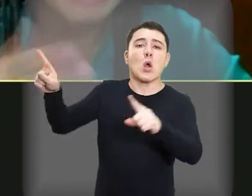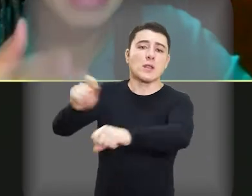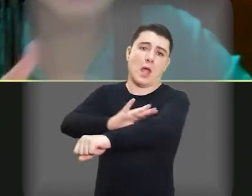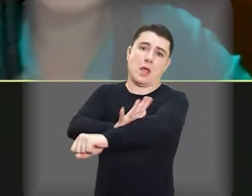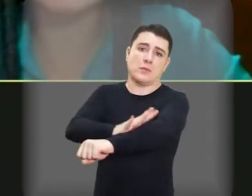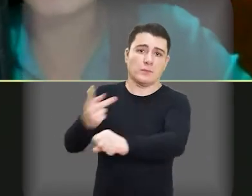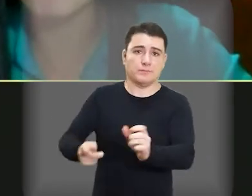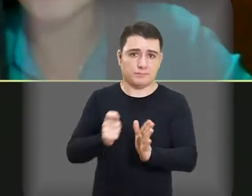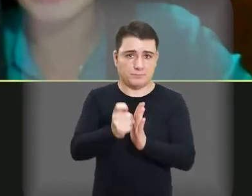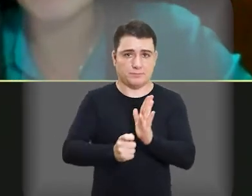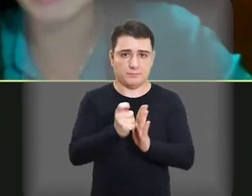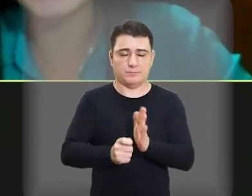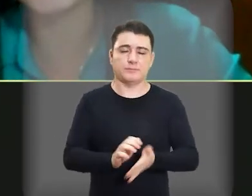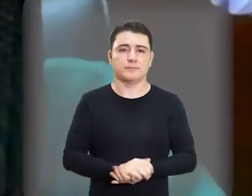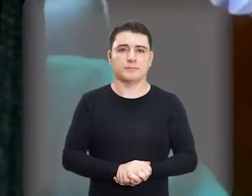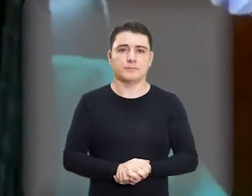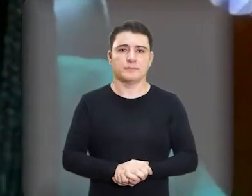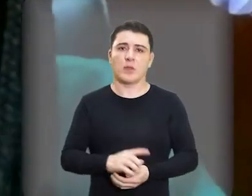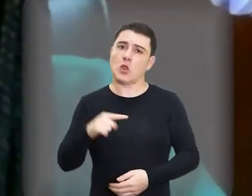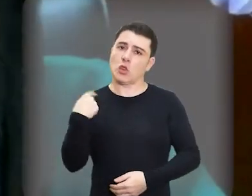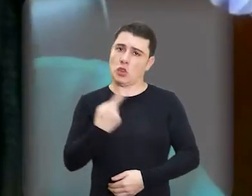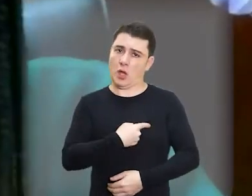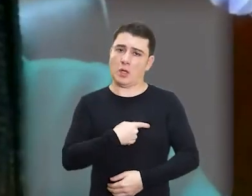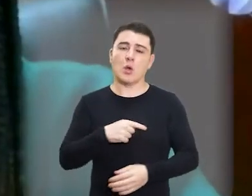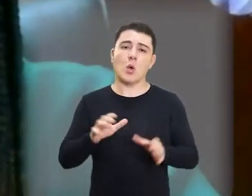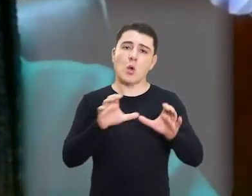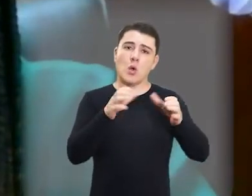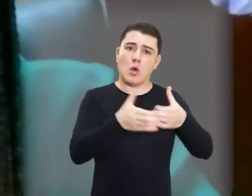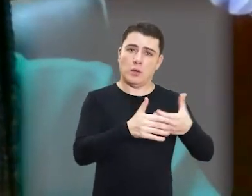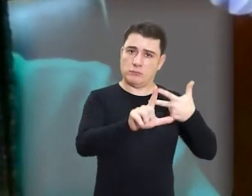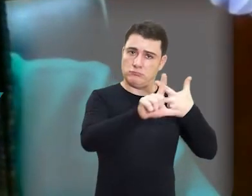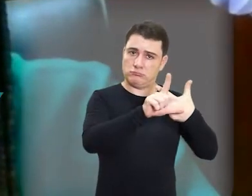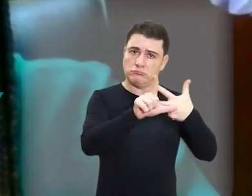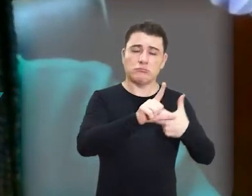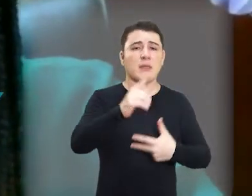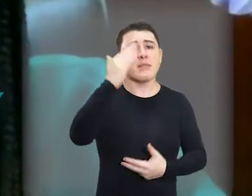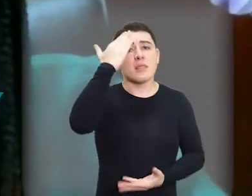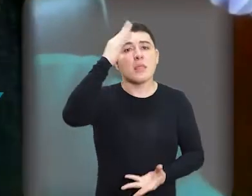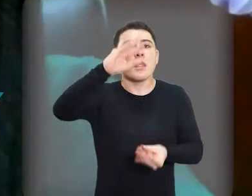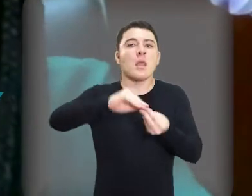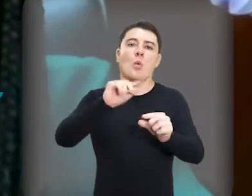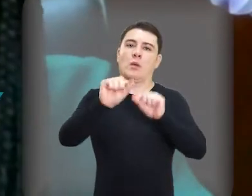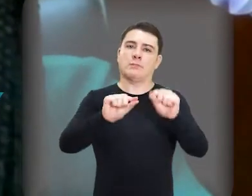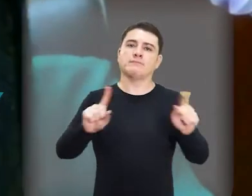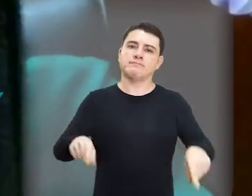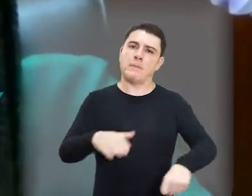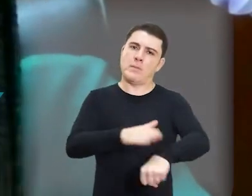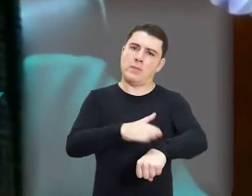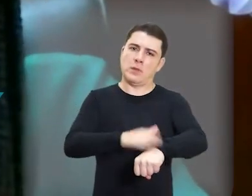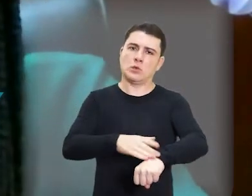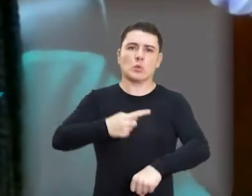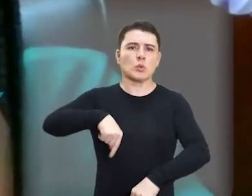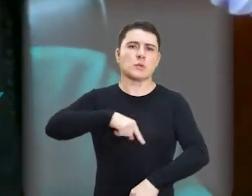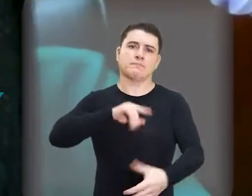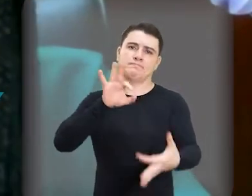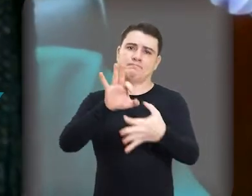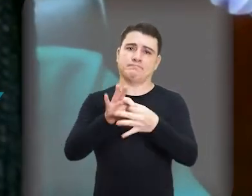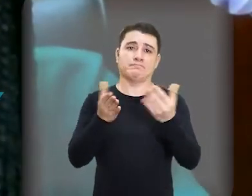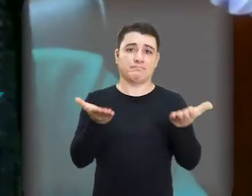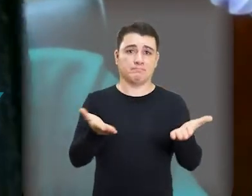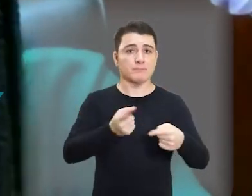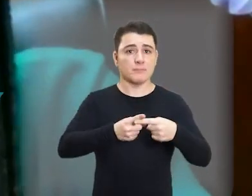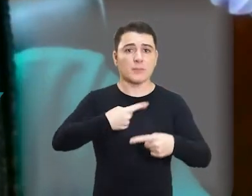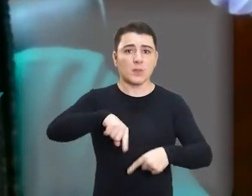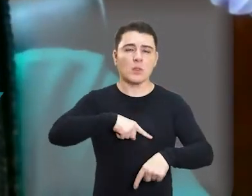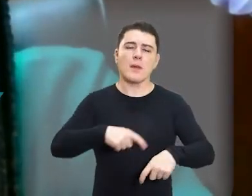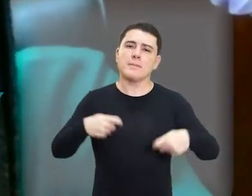ao racismo em Araraquara. Nós, da Frente Parlamentar, entendemos indispensável este momento com vocês,